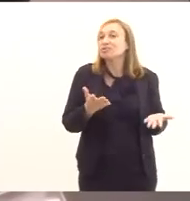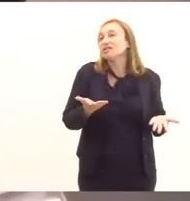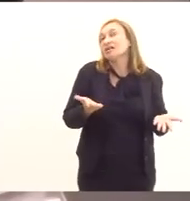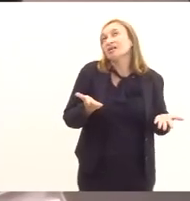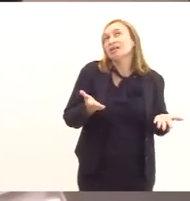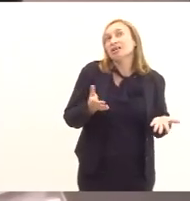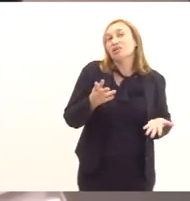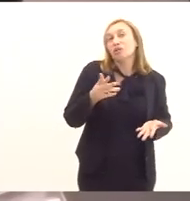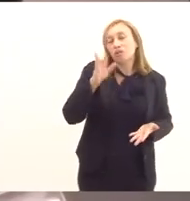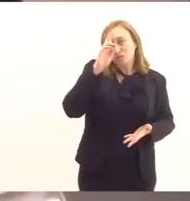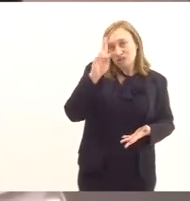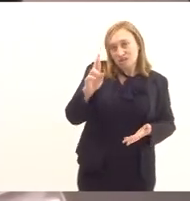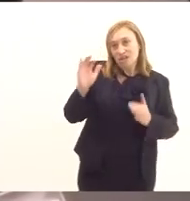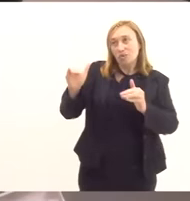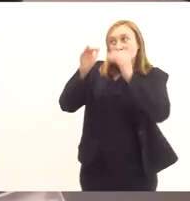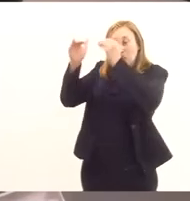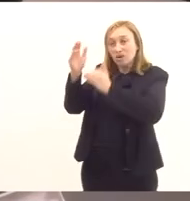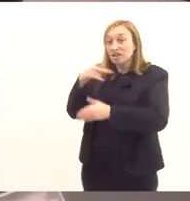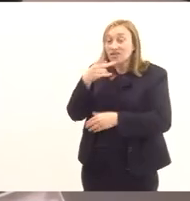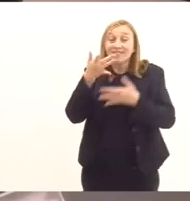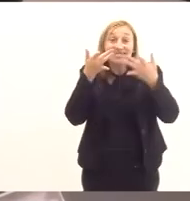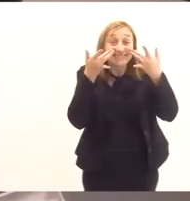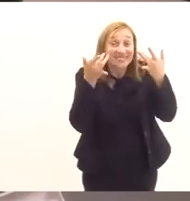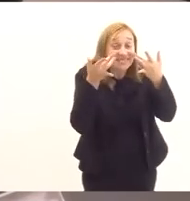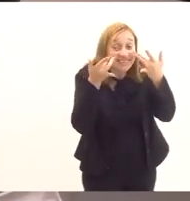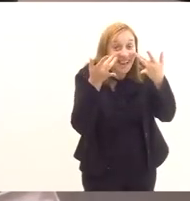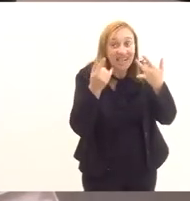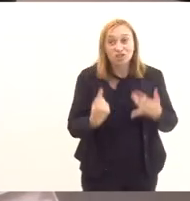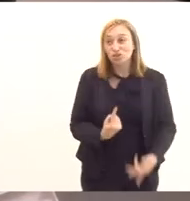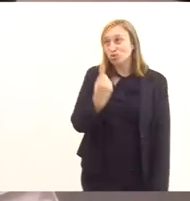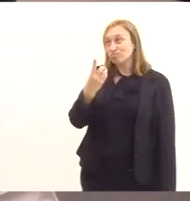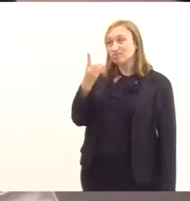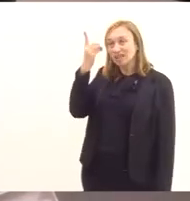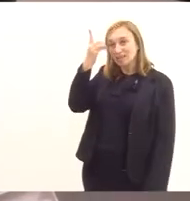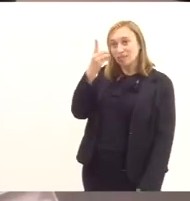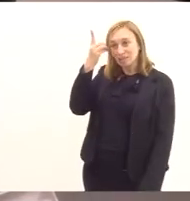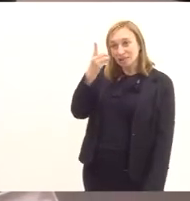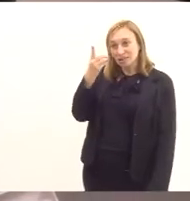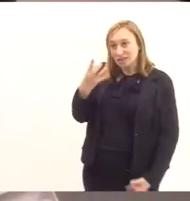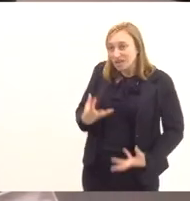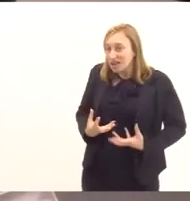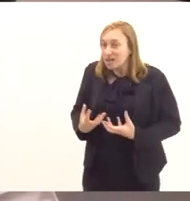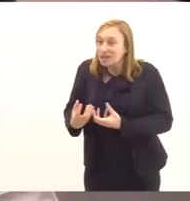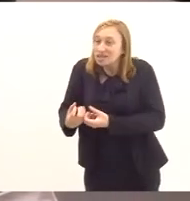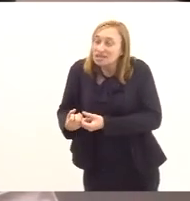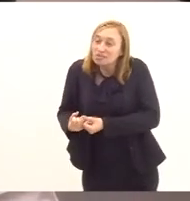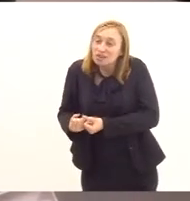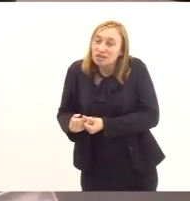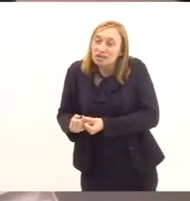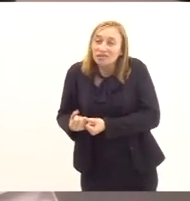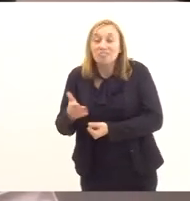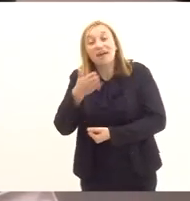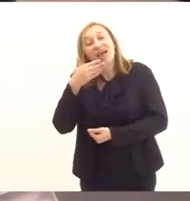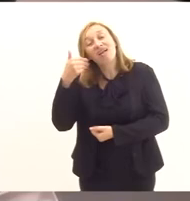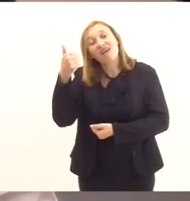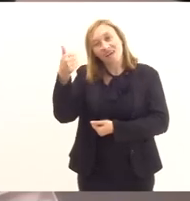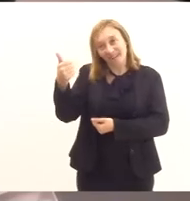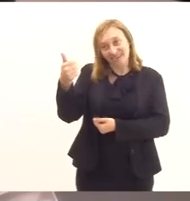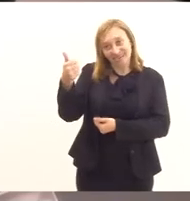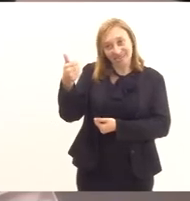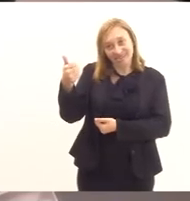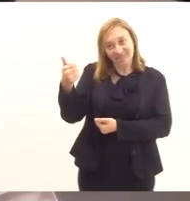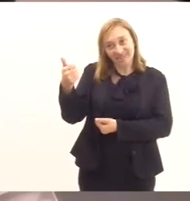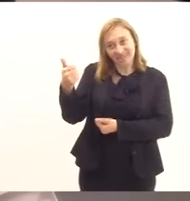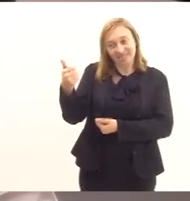como vossa excelência tá falando um teatro de um deputado que aparentemente o receberia melhor né mas